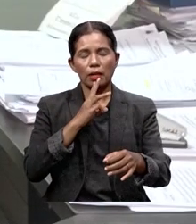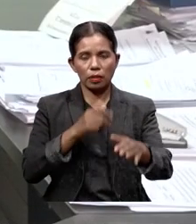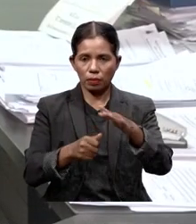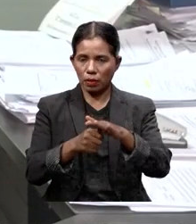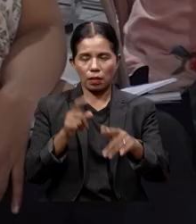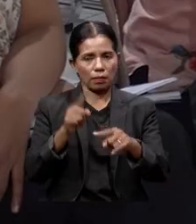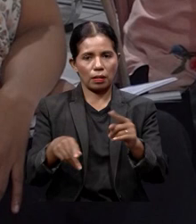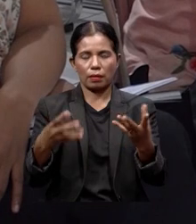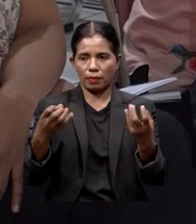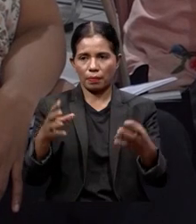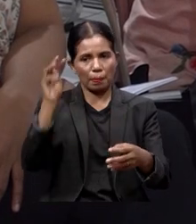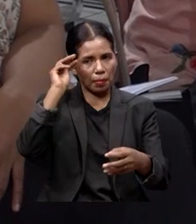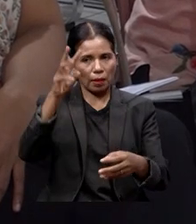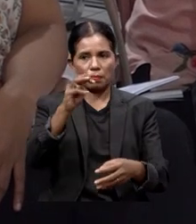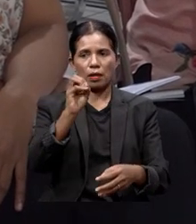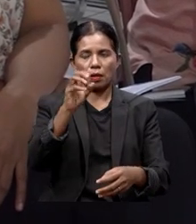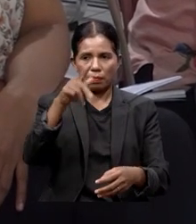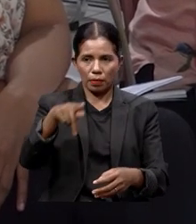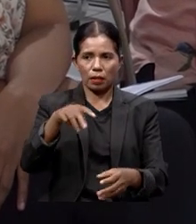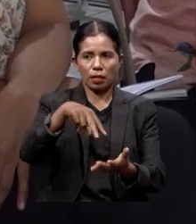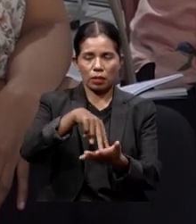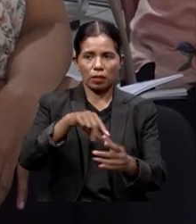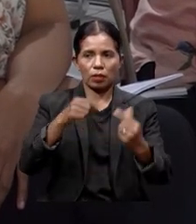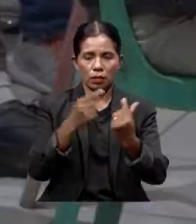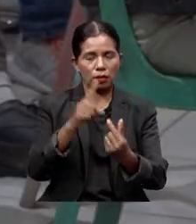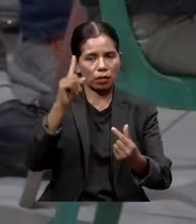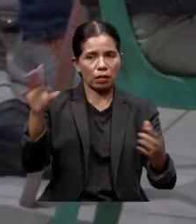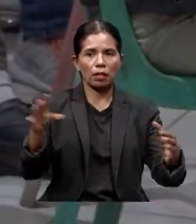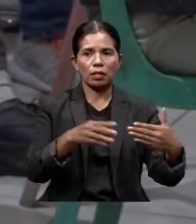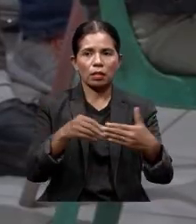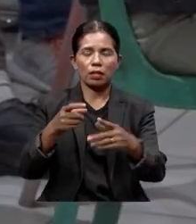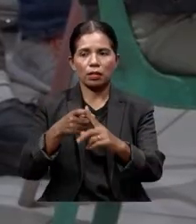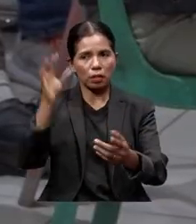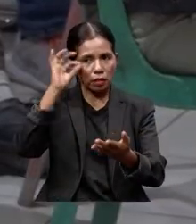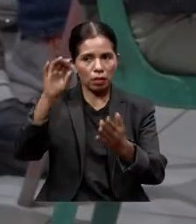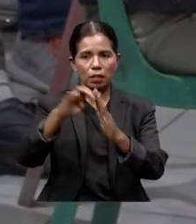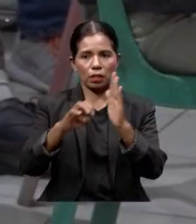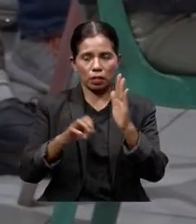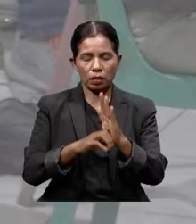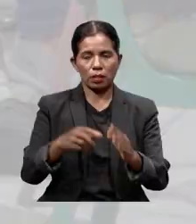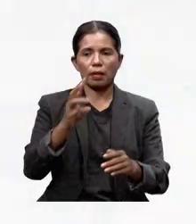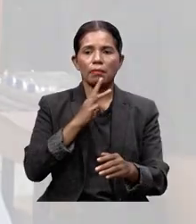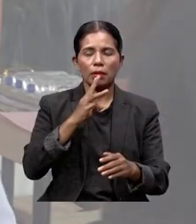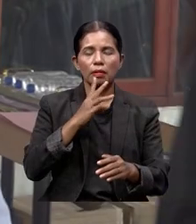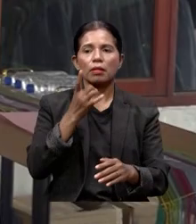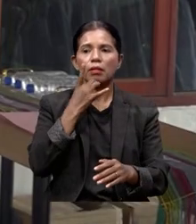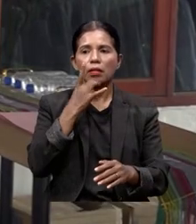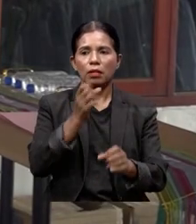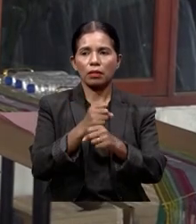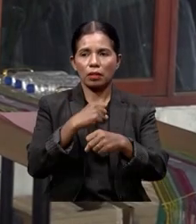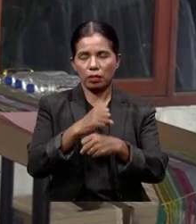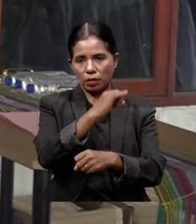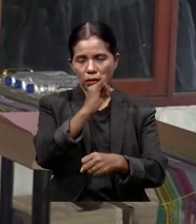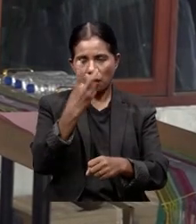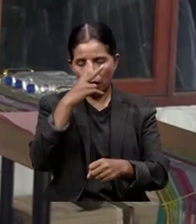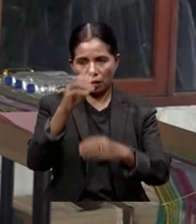o Ministério Obras Públicas estabeleceu uma equipa ida na bela liderado o secretário de Estado Água no Eletricidade, atuá-lo inspeção